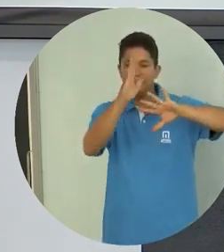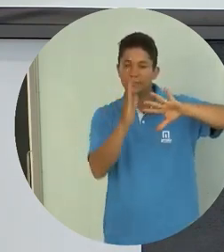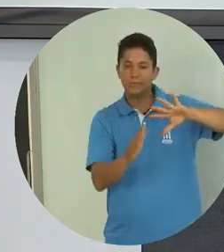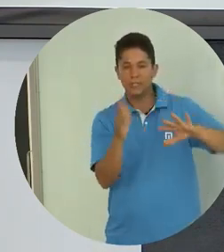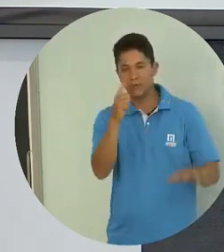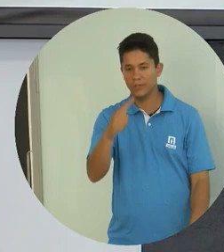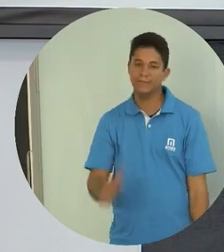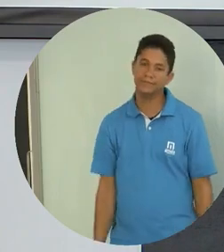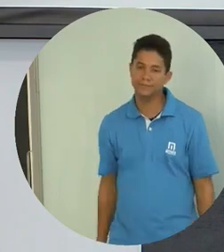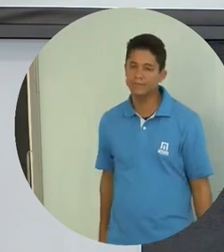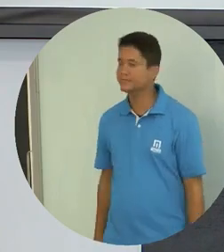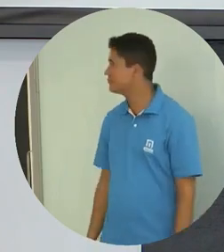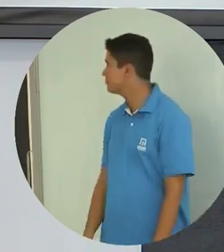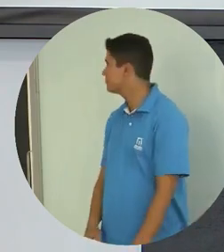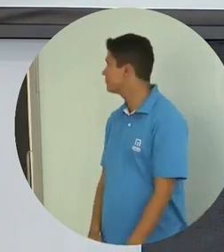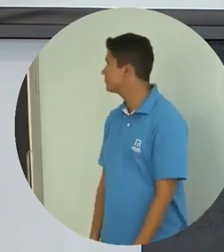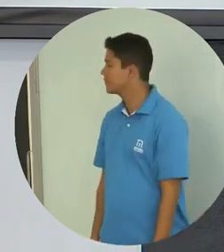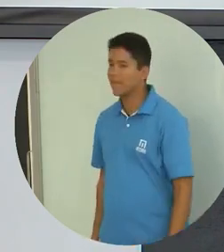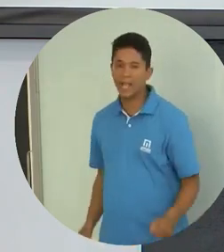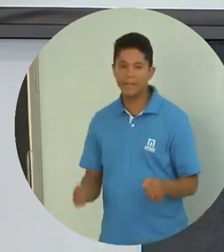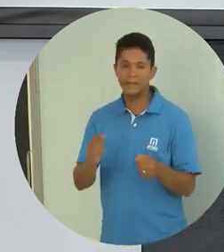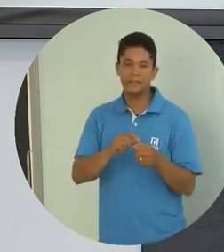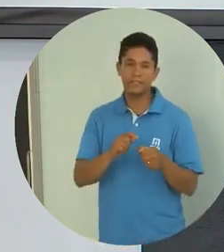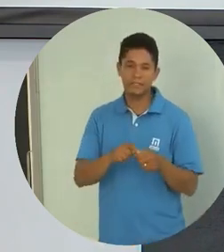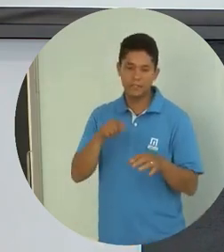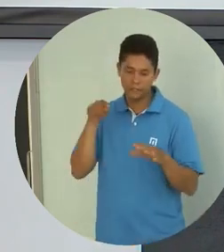Na laje a gente fez furos de até 4 metros.